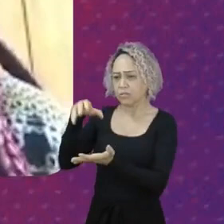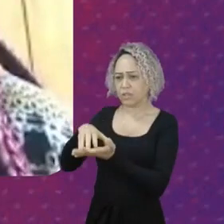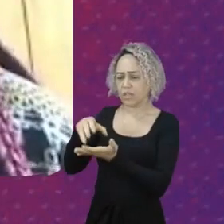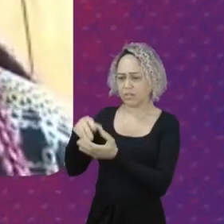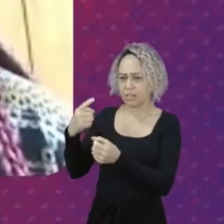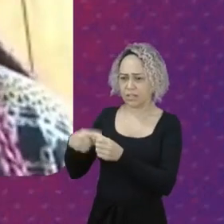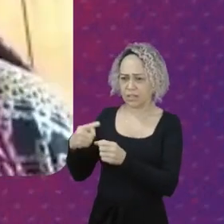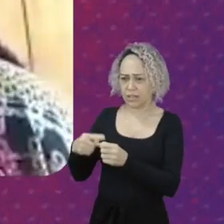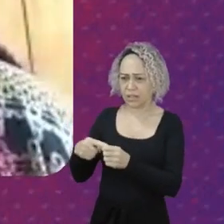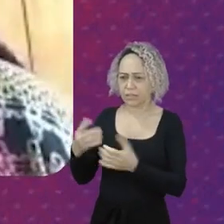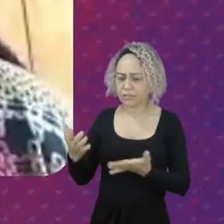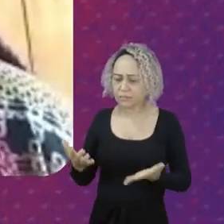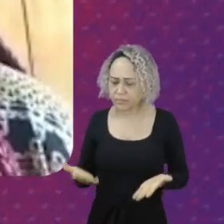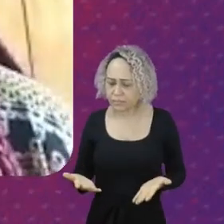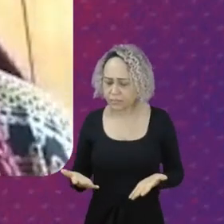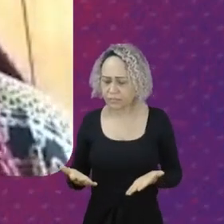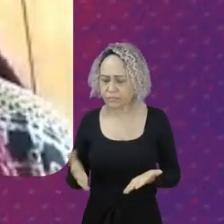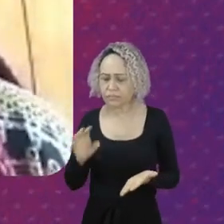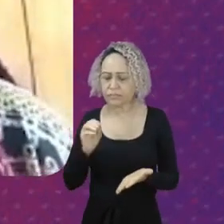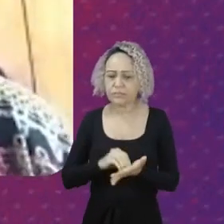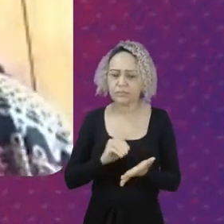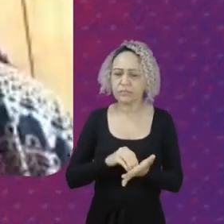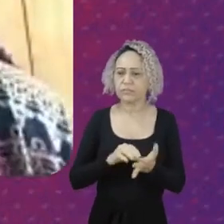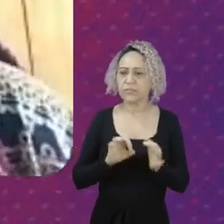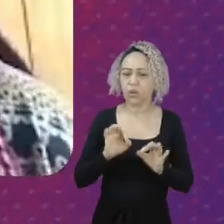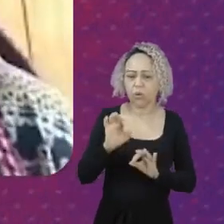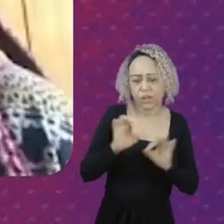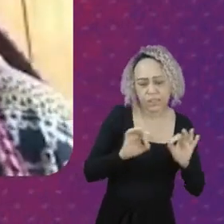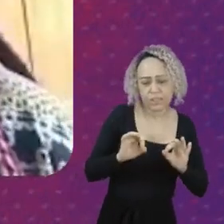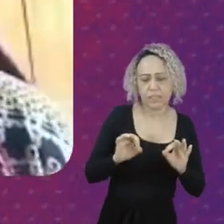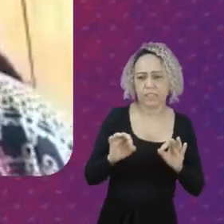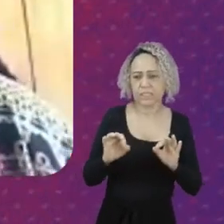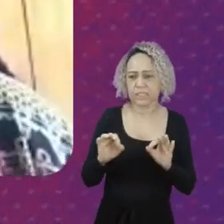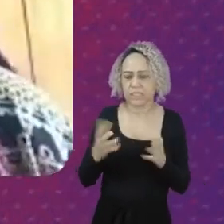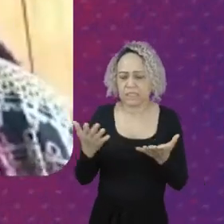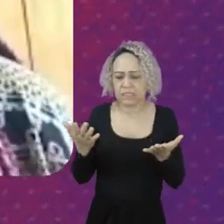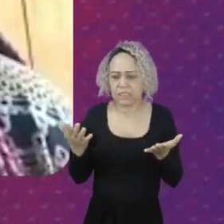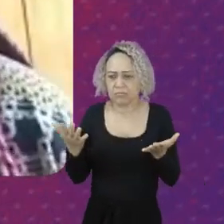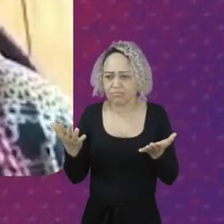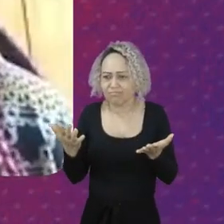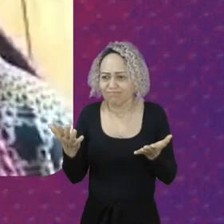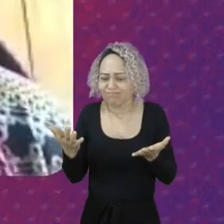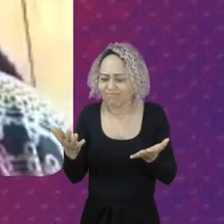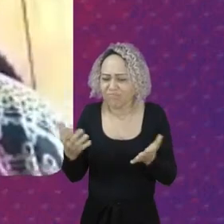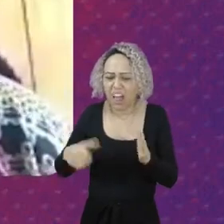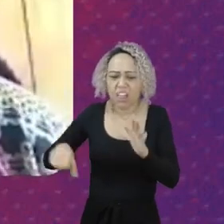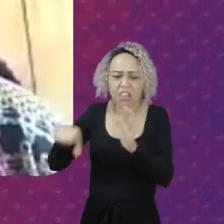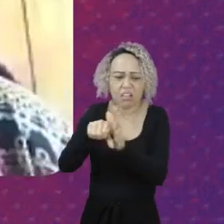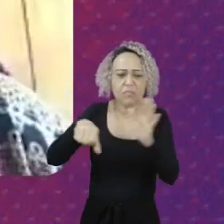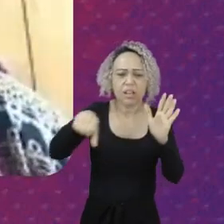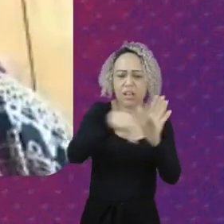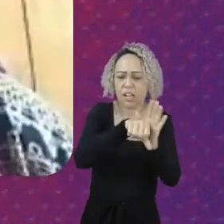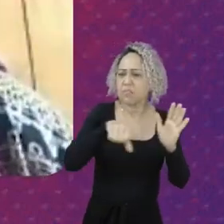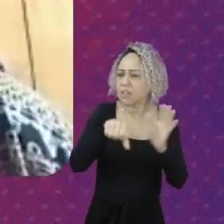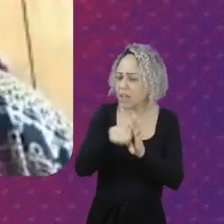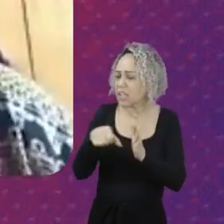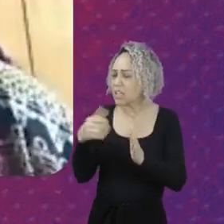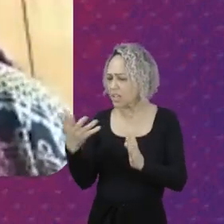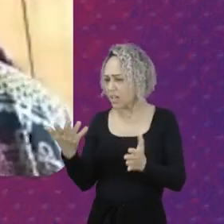da ausência de organização, da libertinagem, da criminalidade